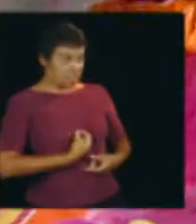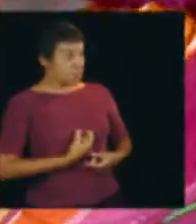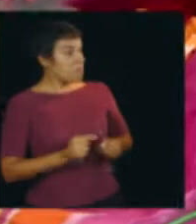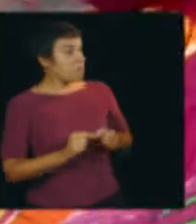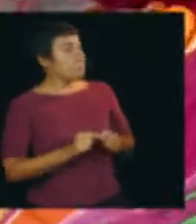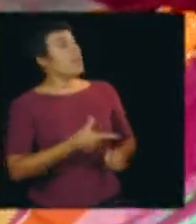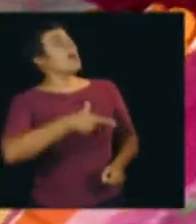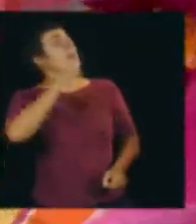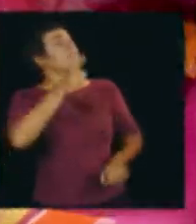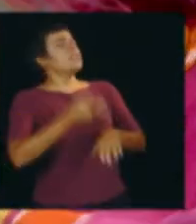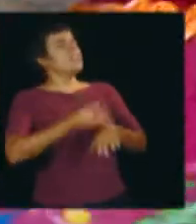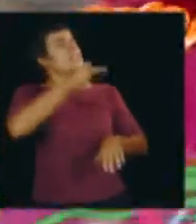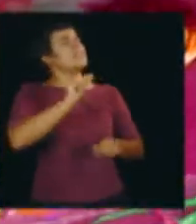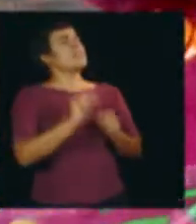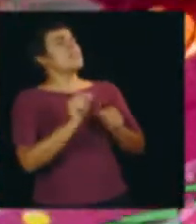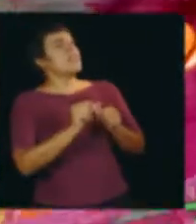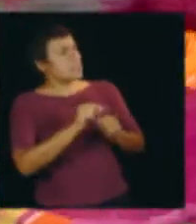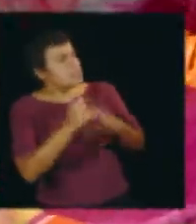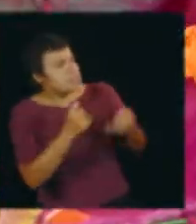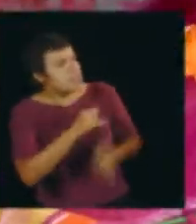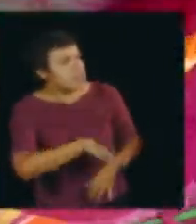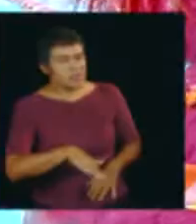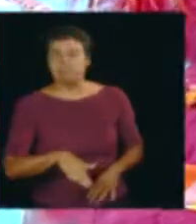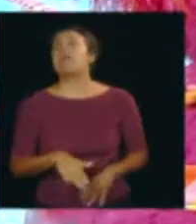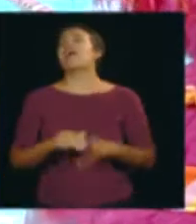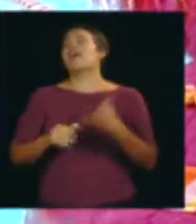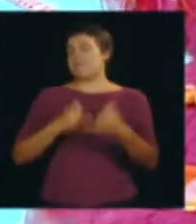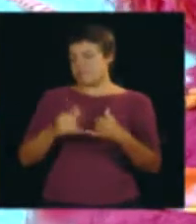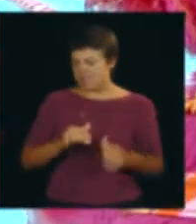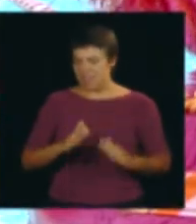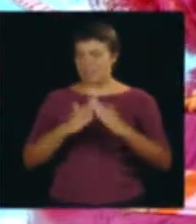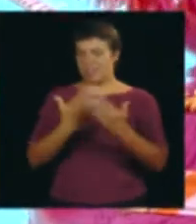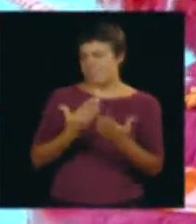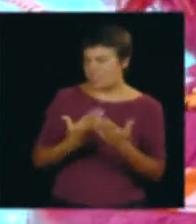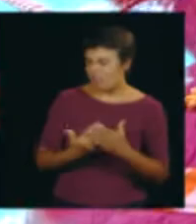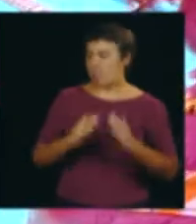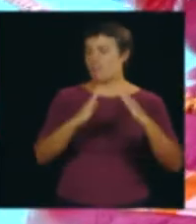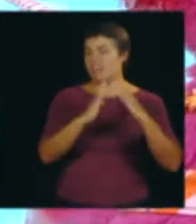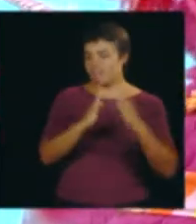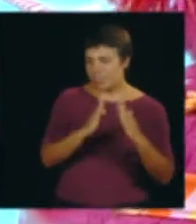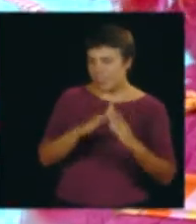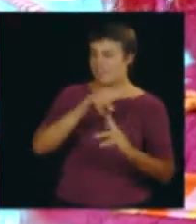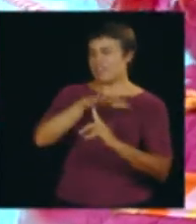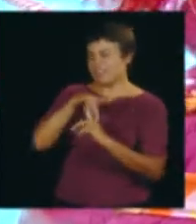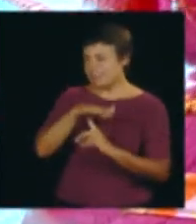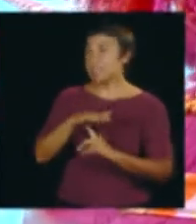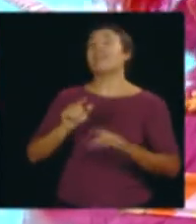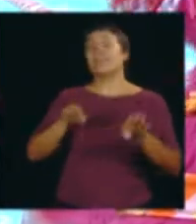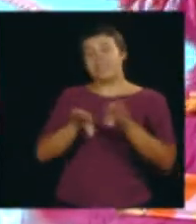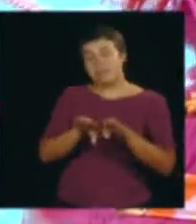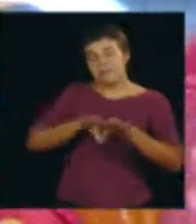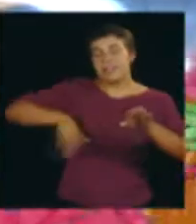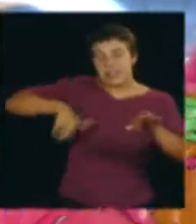medalhas! Antes de você ser campeão, você brincava muito? Brincava muito na escola, em casa, no parque e